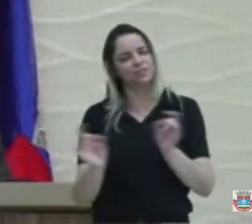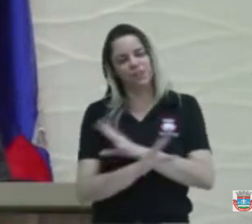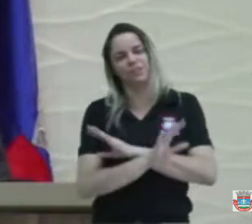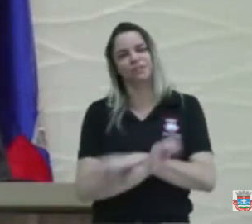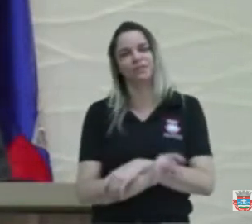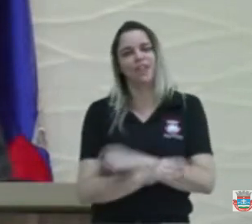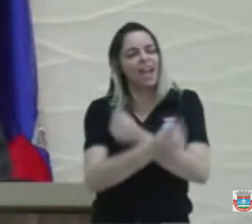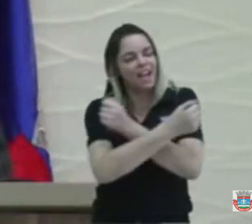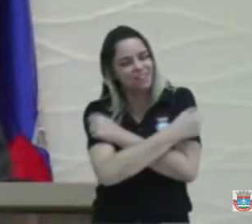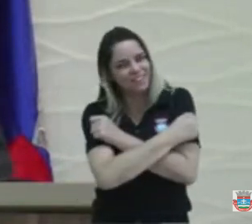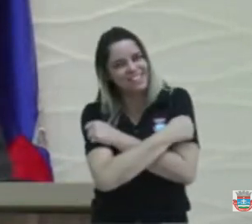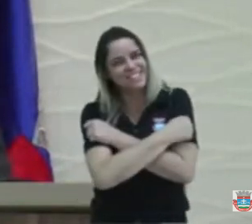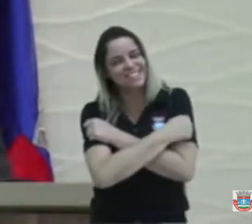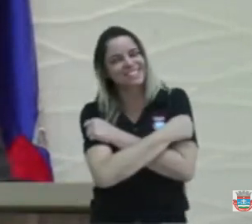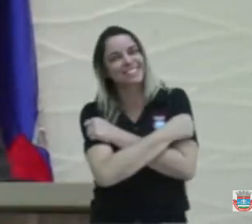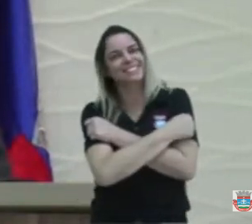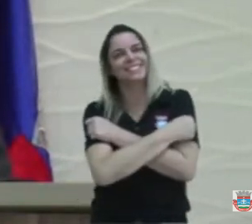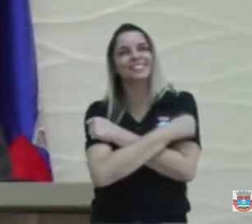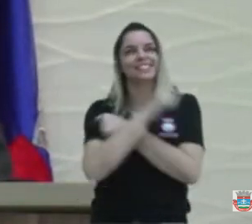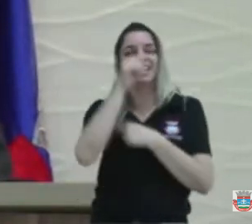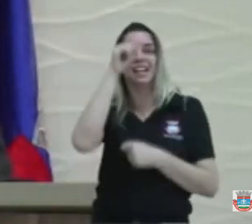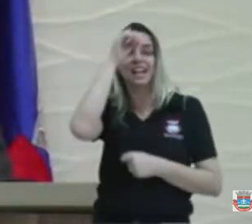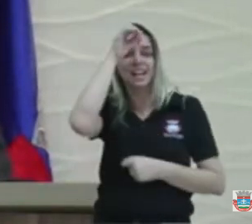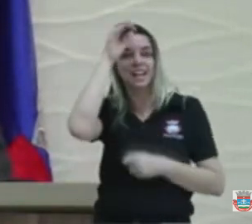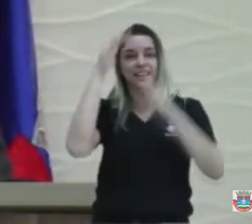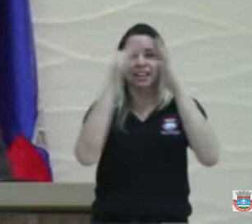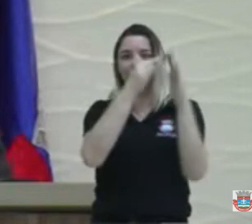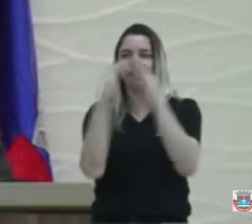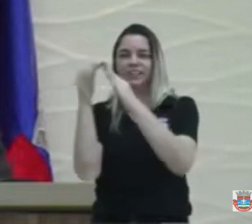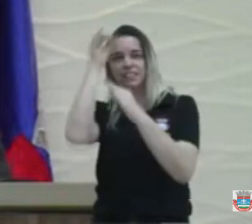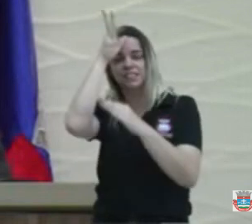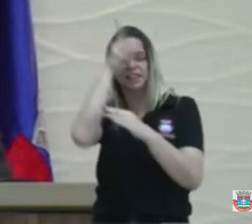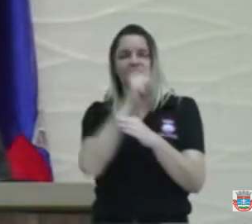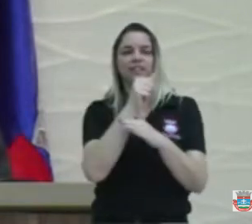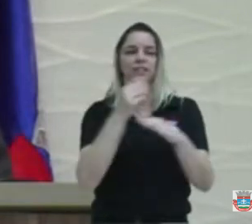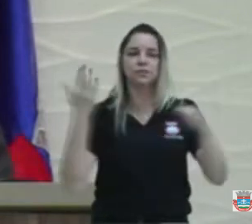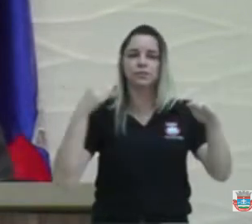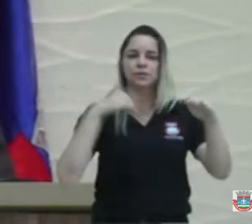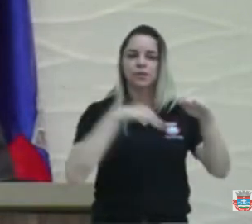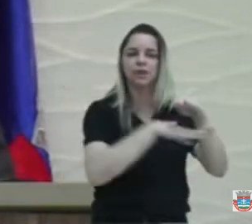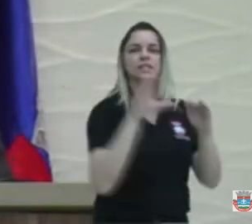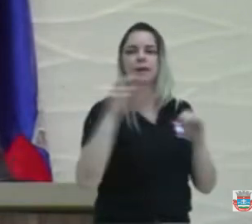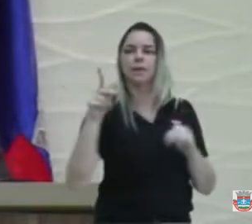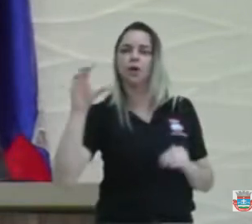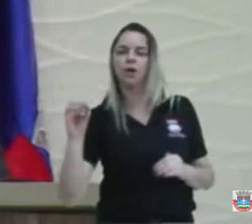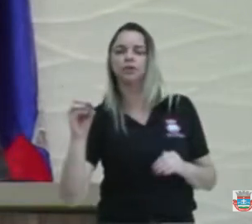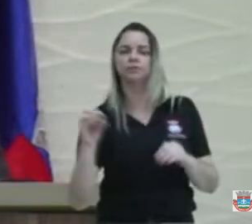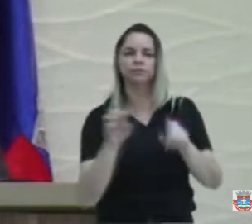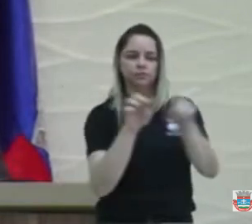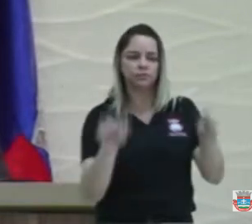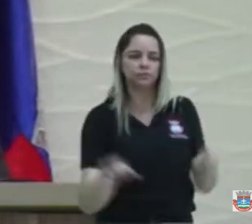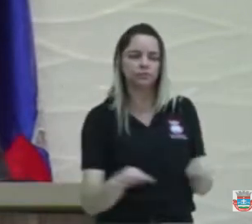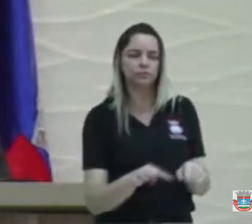todos que fazem a Granja Almeida, na garagem, no CPO, no escritório,